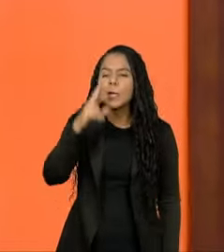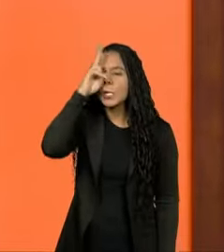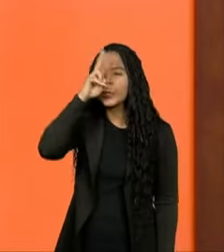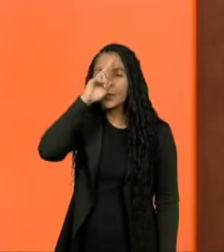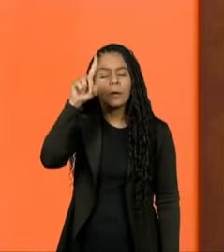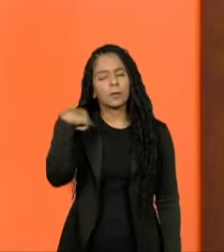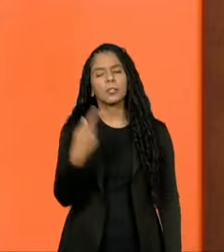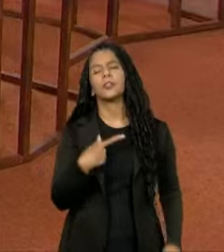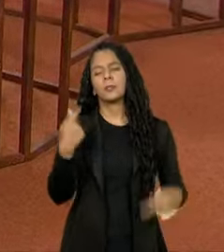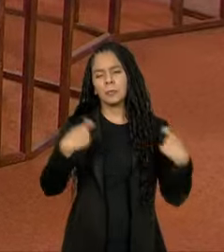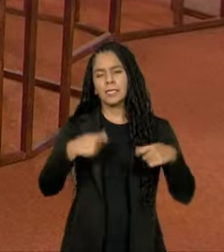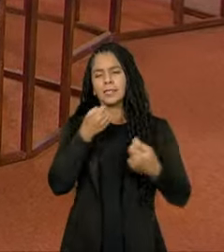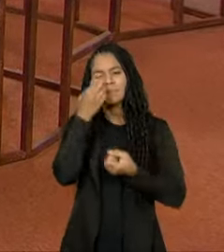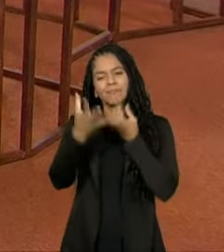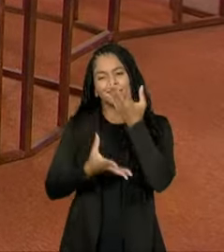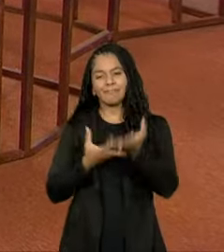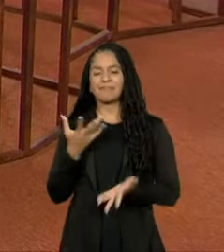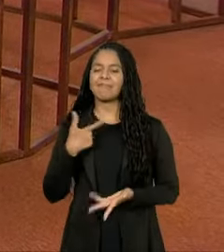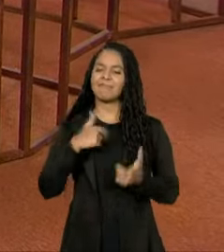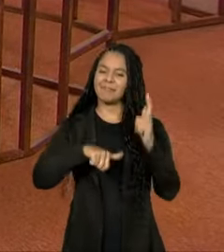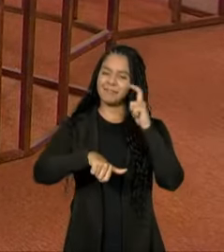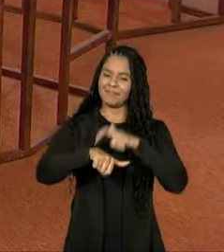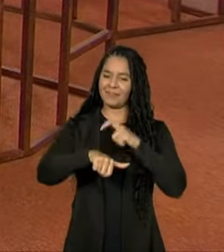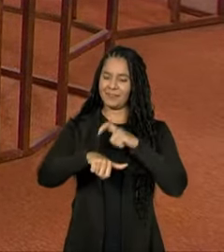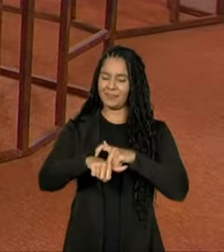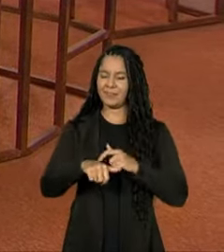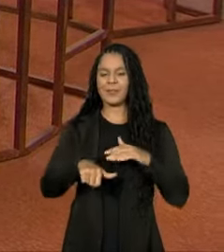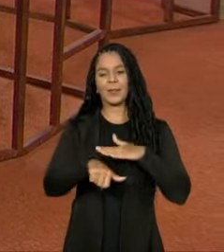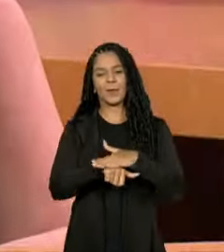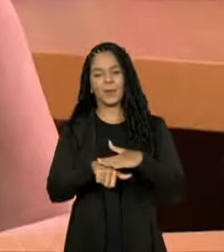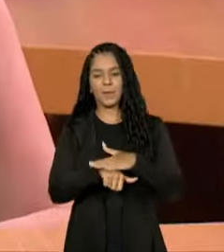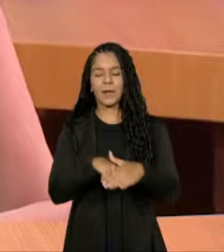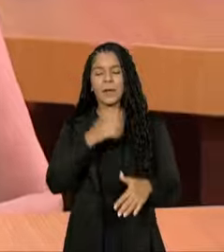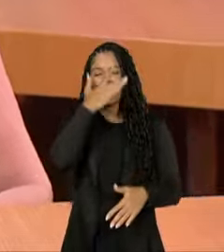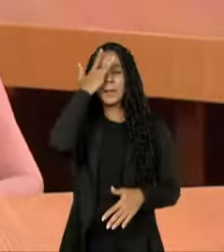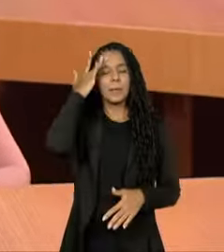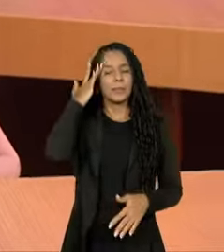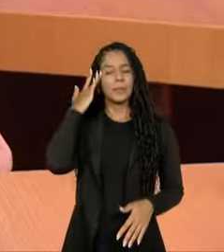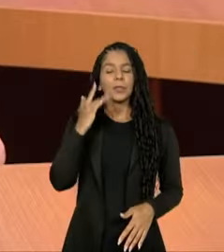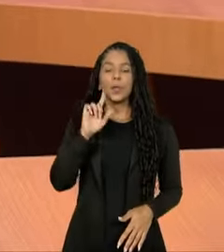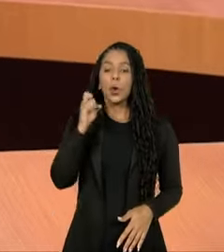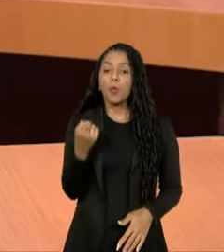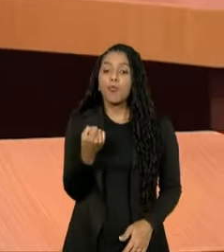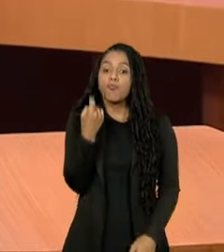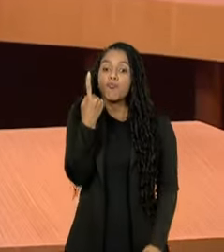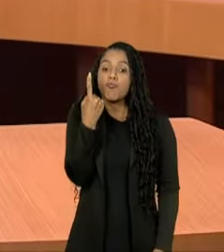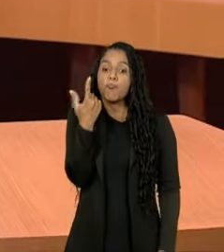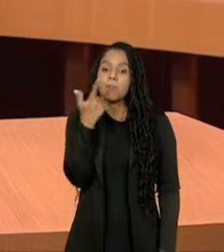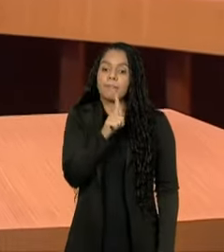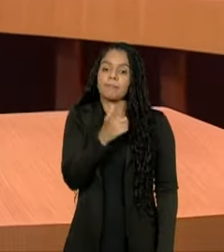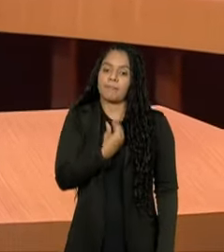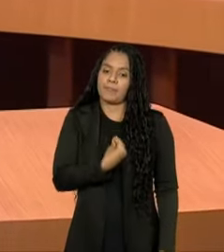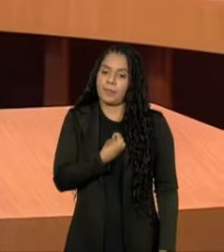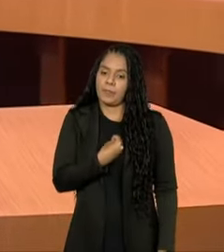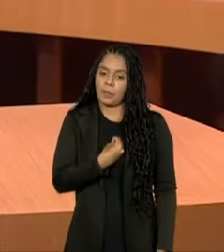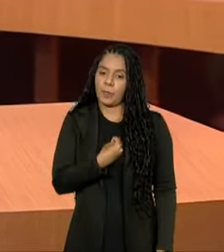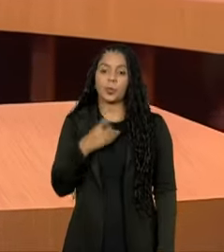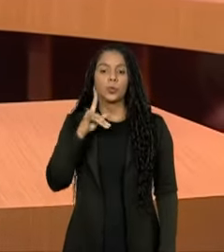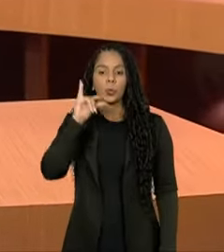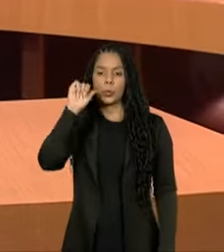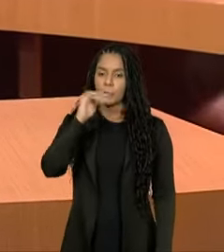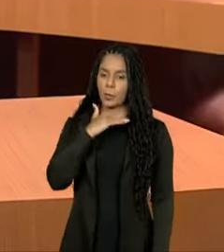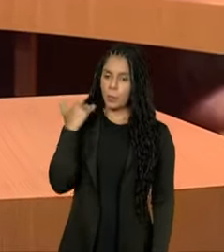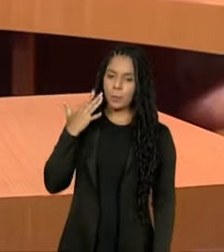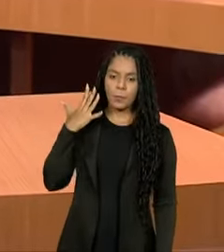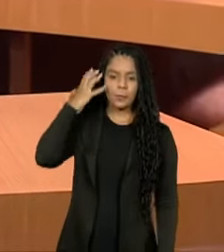tem que... Marcelinha, a gente está agora, nesse momento, para trazer para a nossa conversa uma pessoa que é única sobrevivente desse atentado, a jornalista